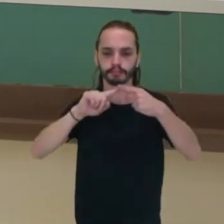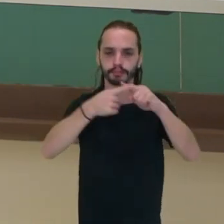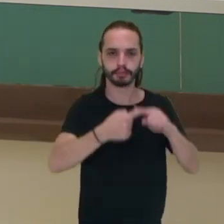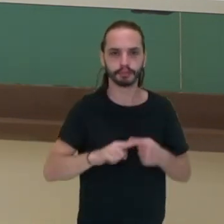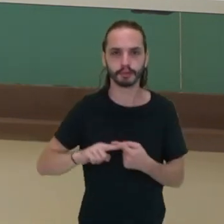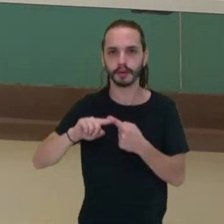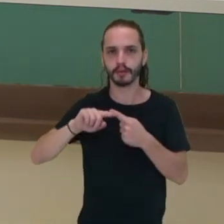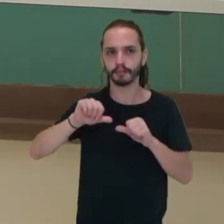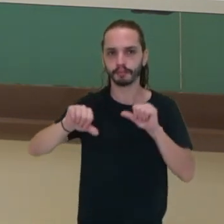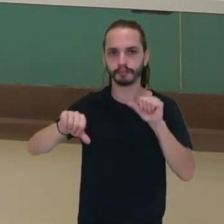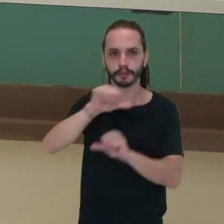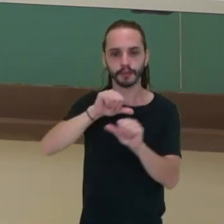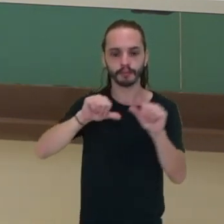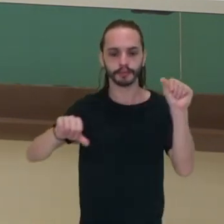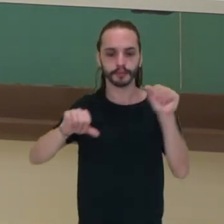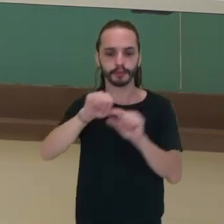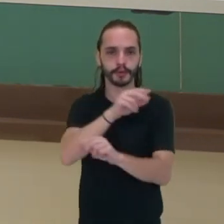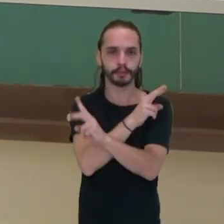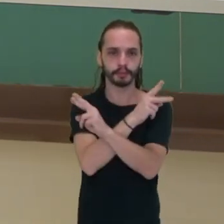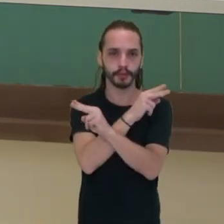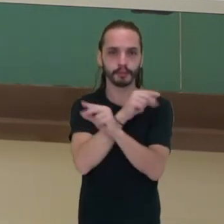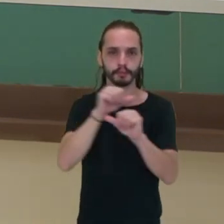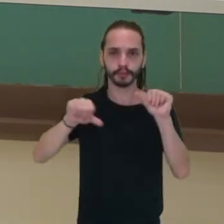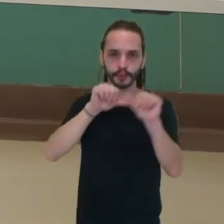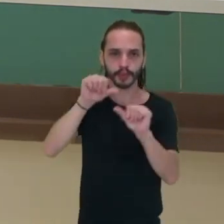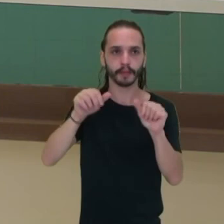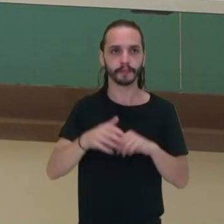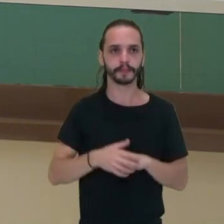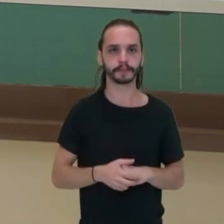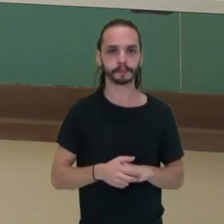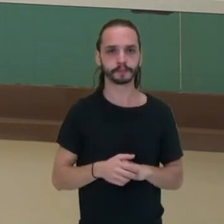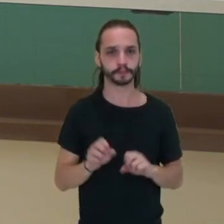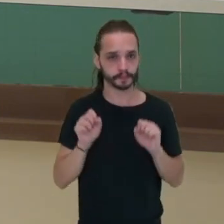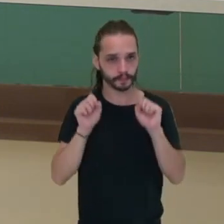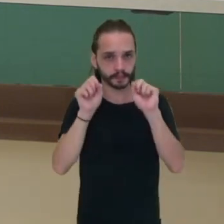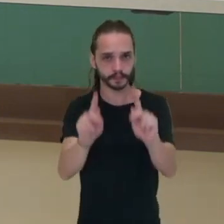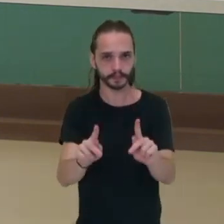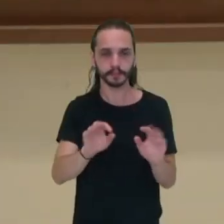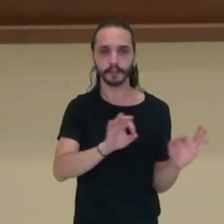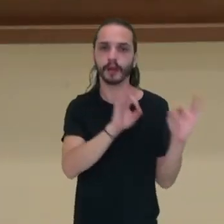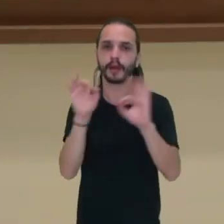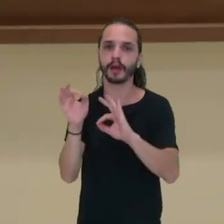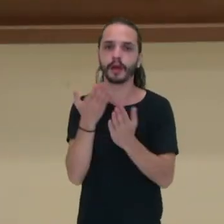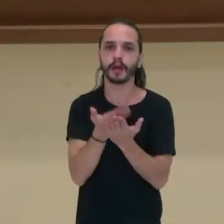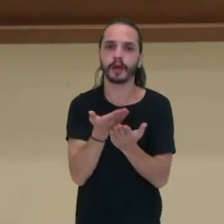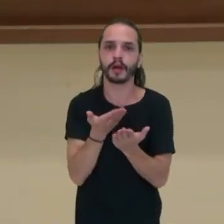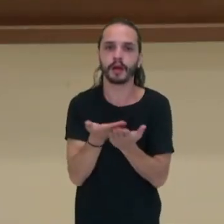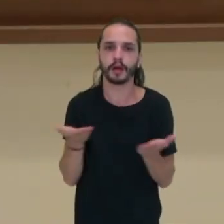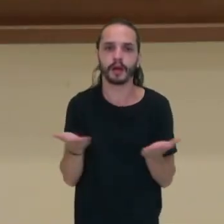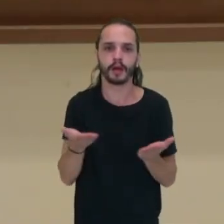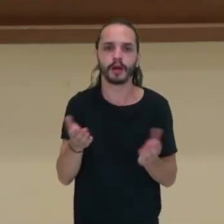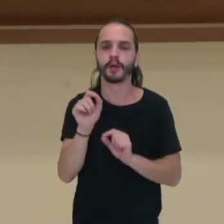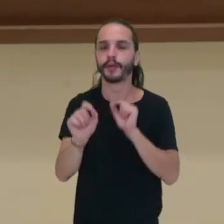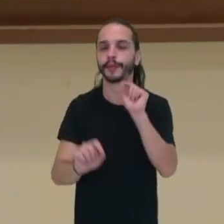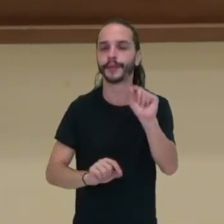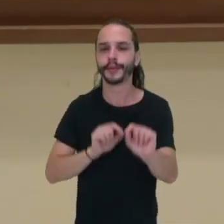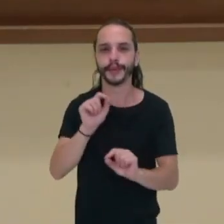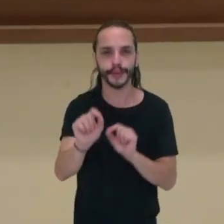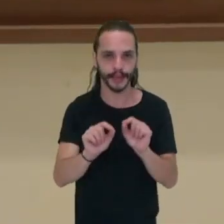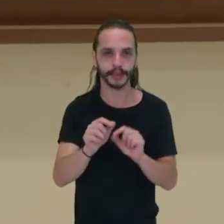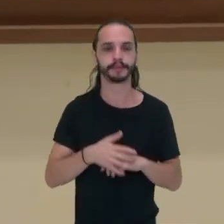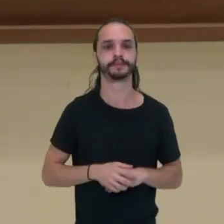aquela velha troquinha dos braços do cromossomo lá. Ok, gente? O que vimos nessa aula? Vamos revisar o que nós vimos